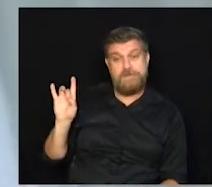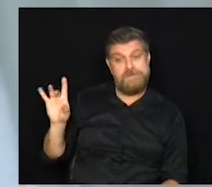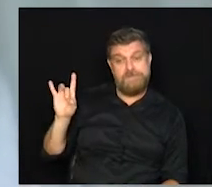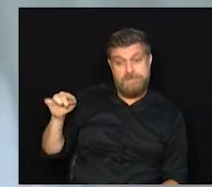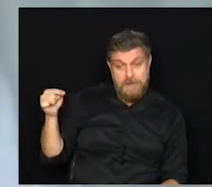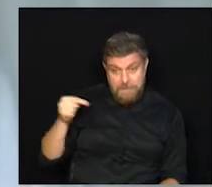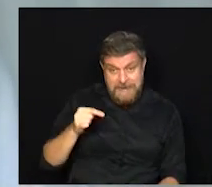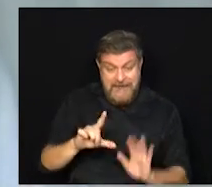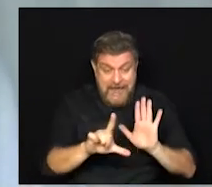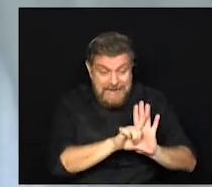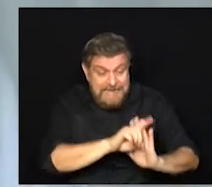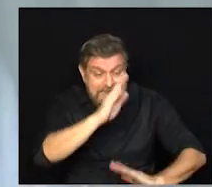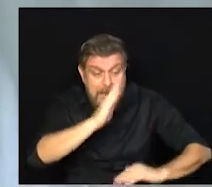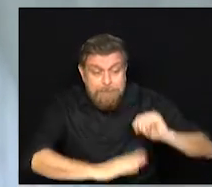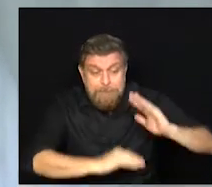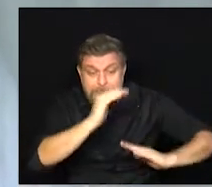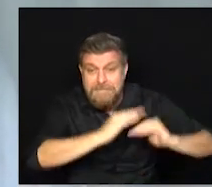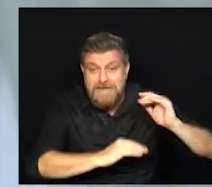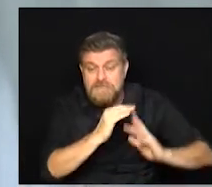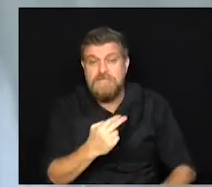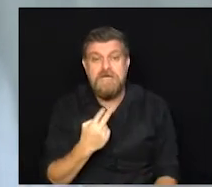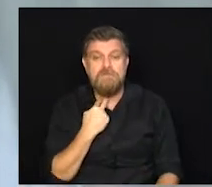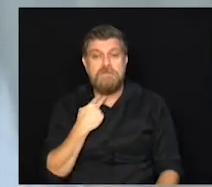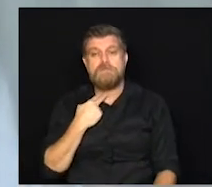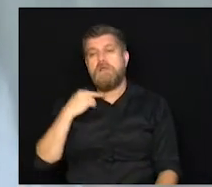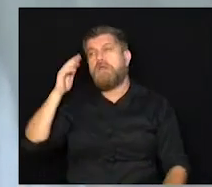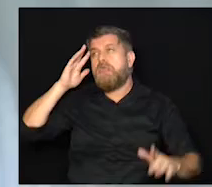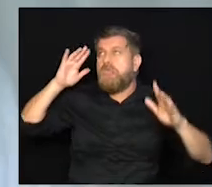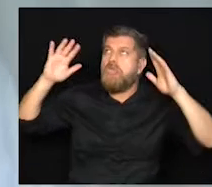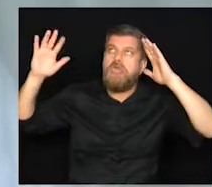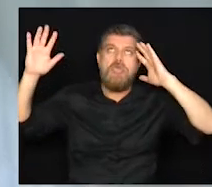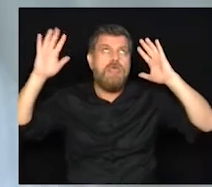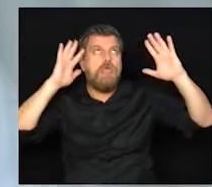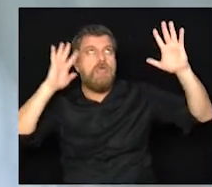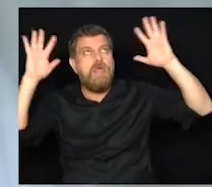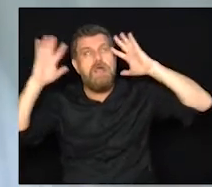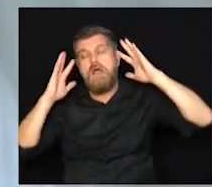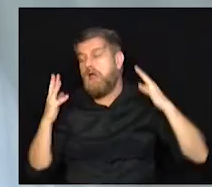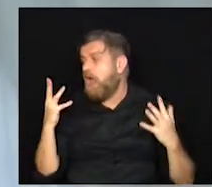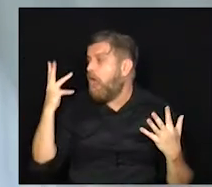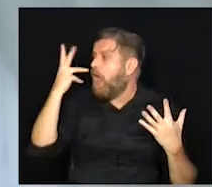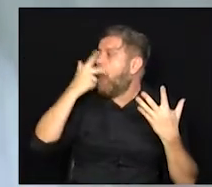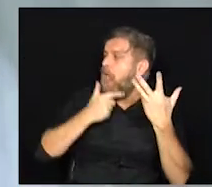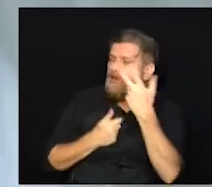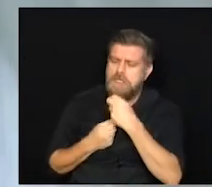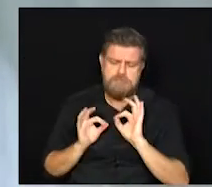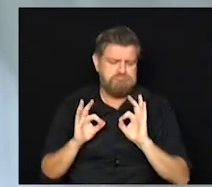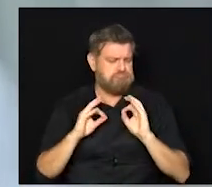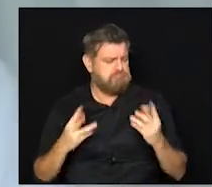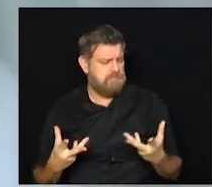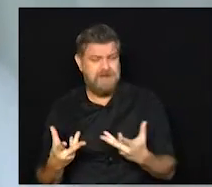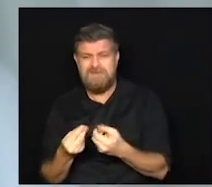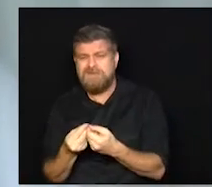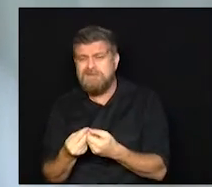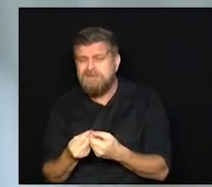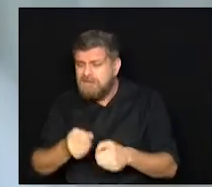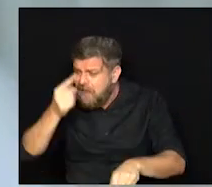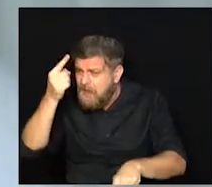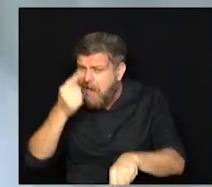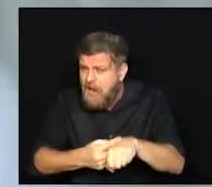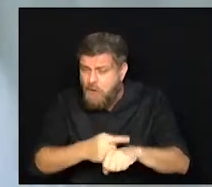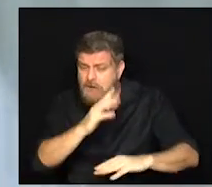lei na prática. A gente não pode viver de utopia, né? Tudo é lindo, maravilhoso, mas quando a gente vai